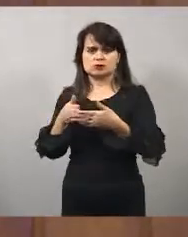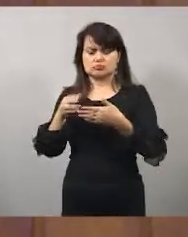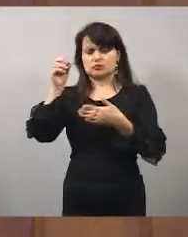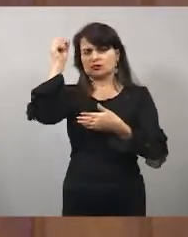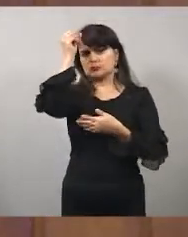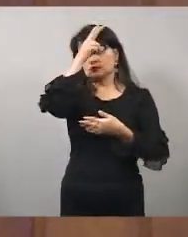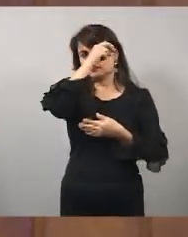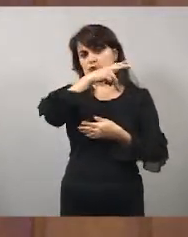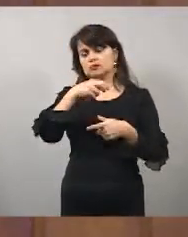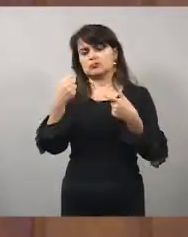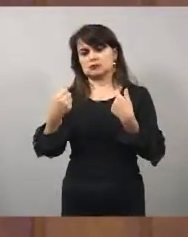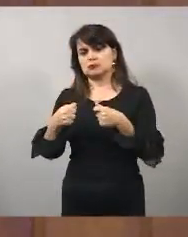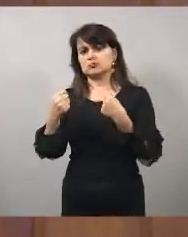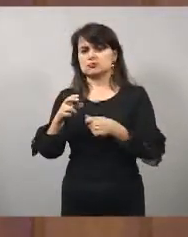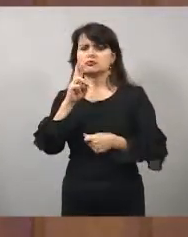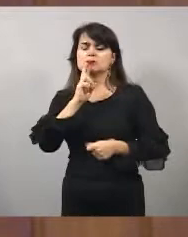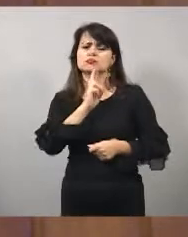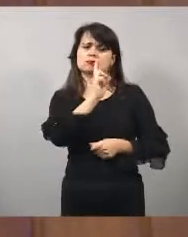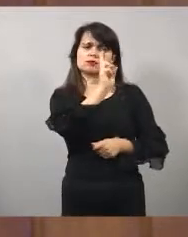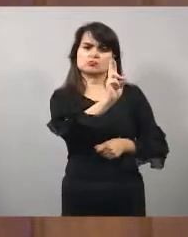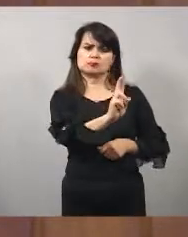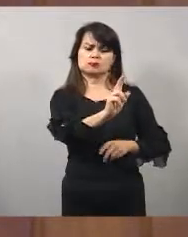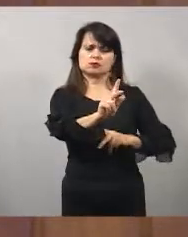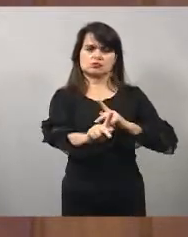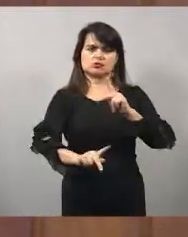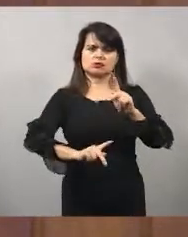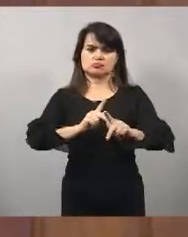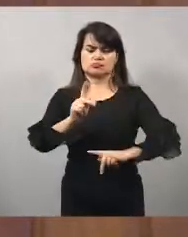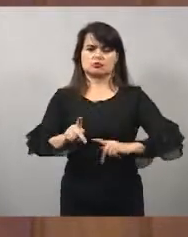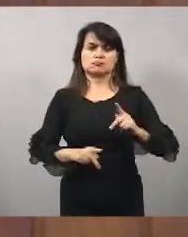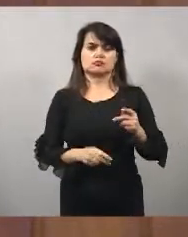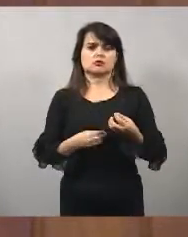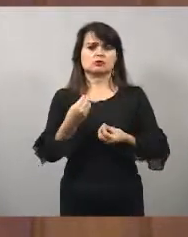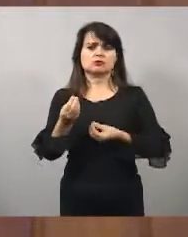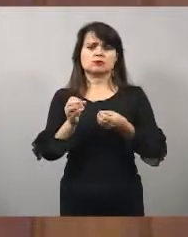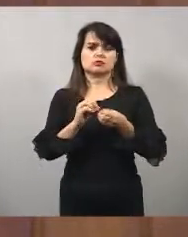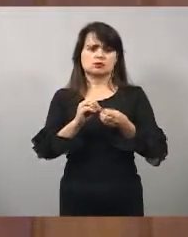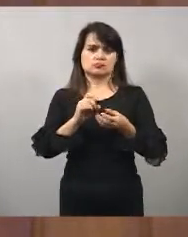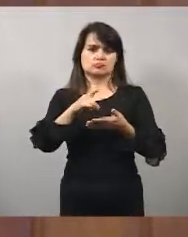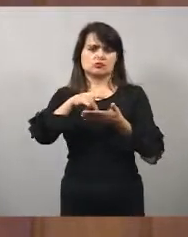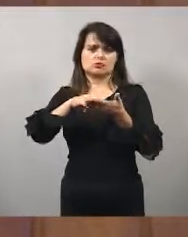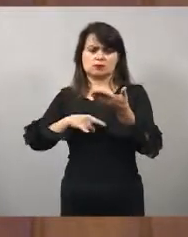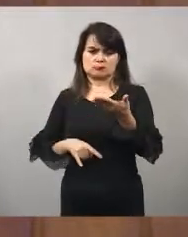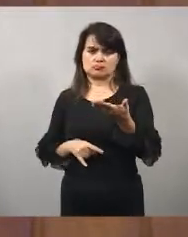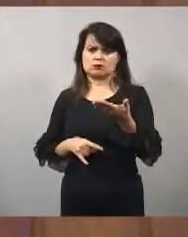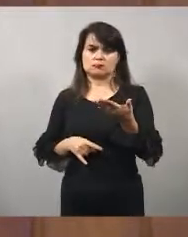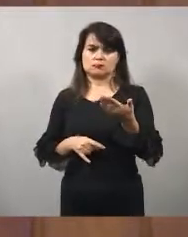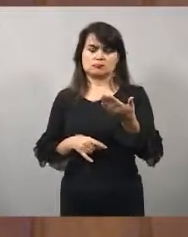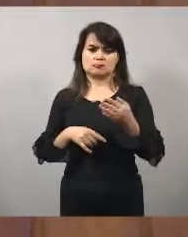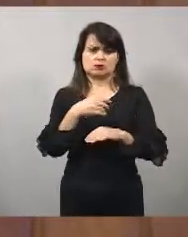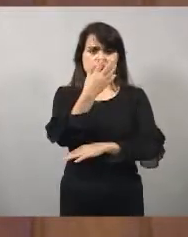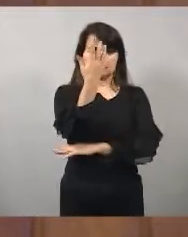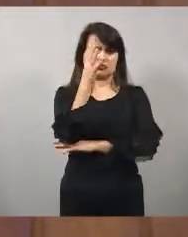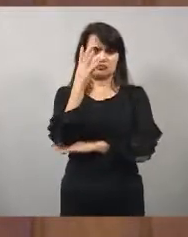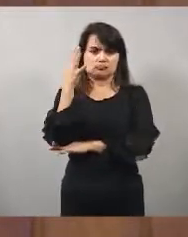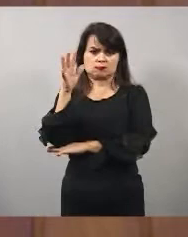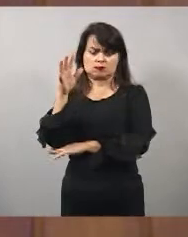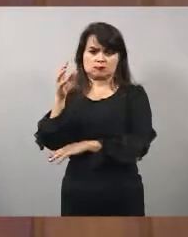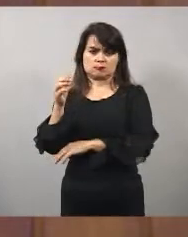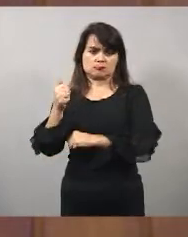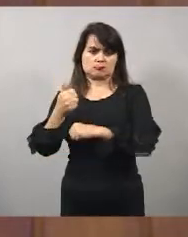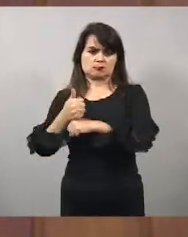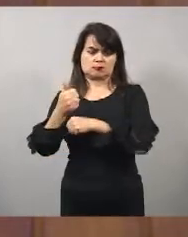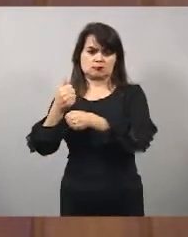dê uma resposta a esse requerimento, novamente fazendo pela segunda vez. E que seja uma resposta boa, uma